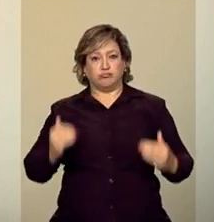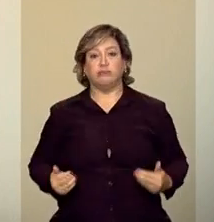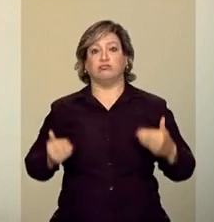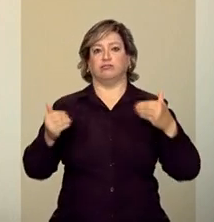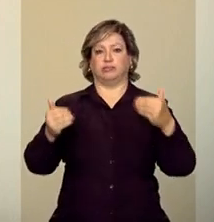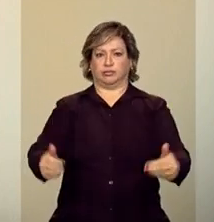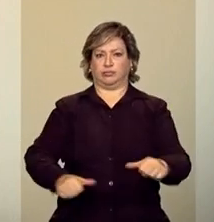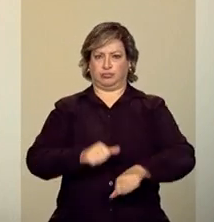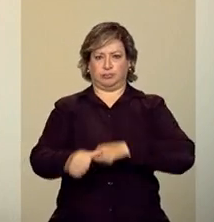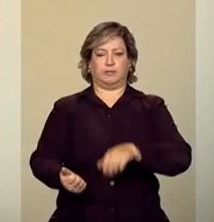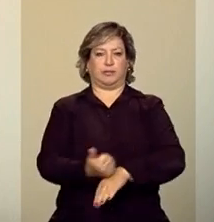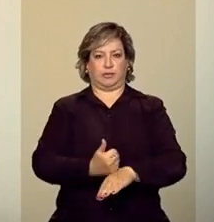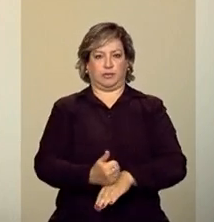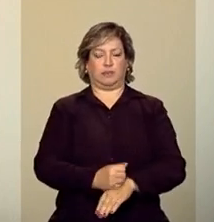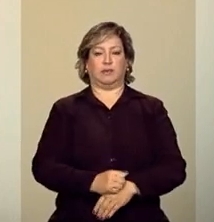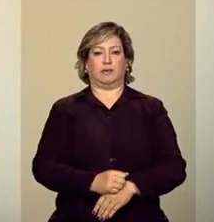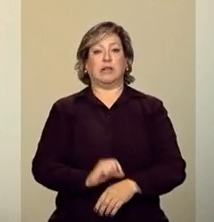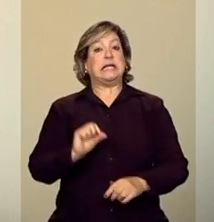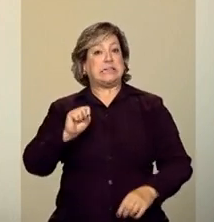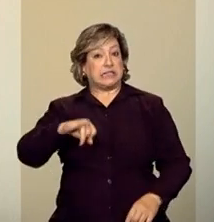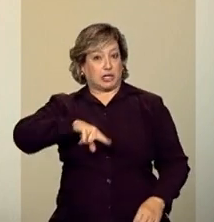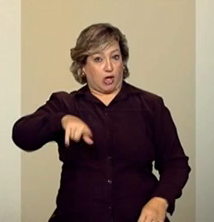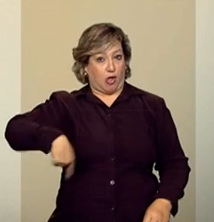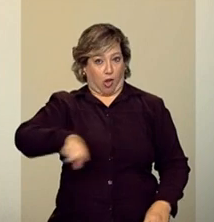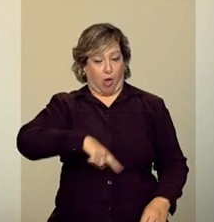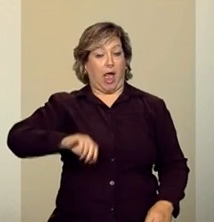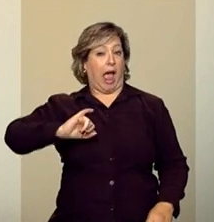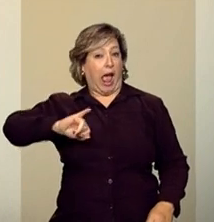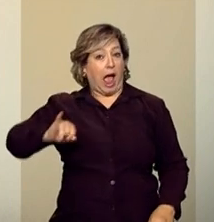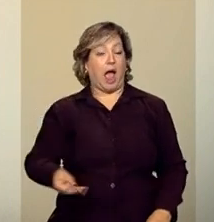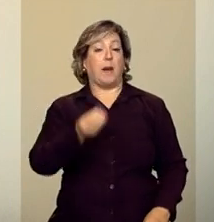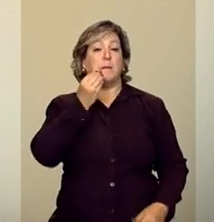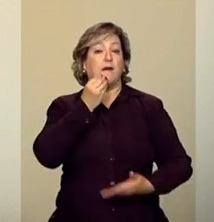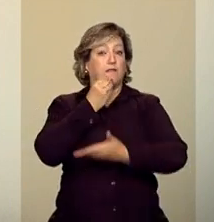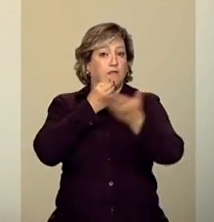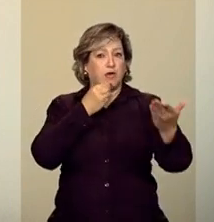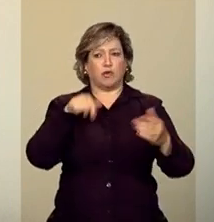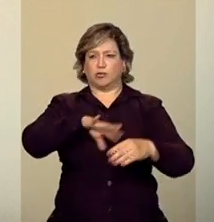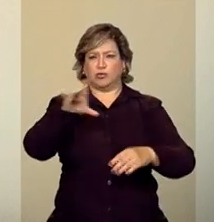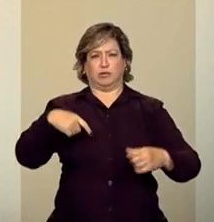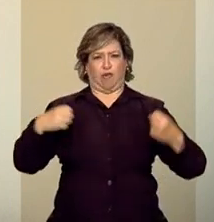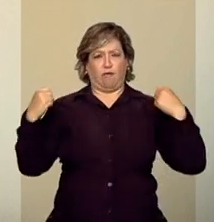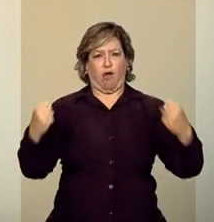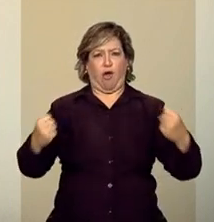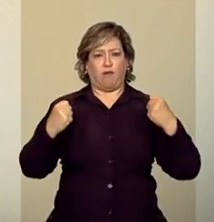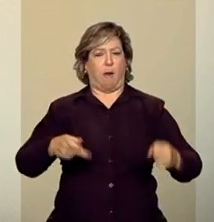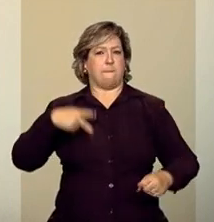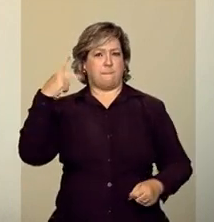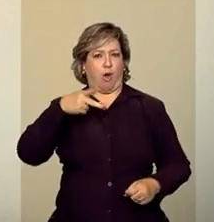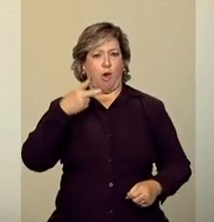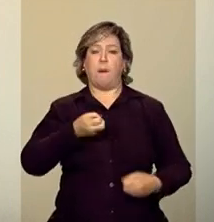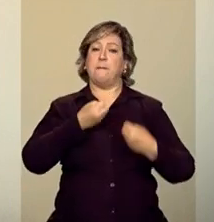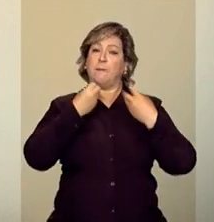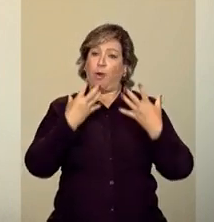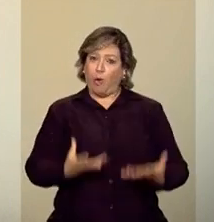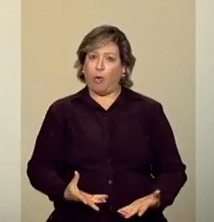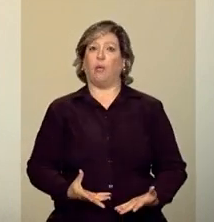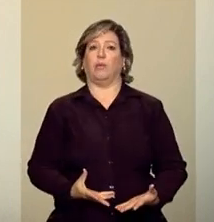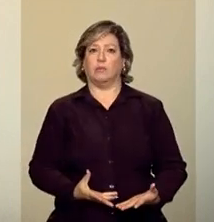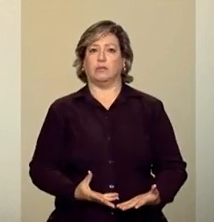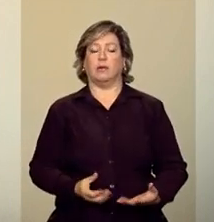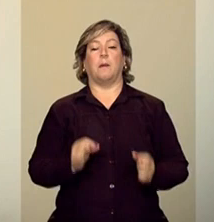avançar. Se aproveitarmos bem o impulso dessa nova energia política, poderemos